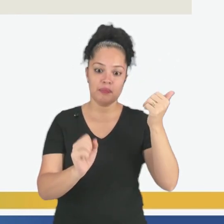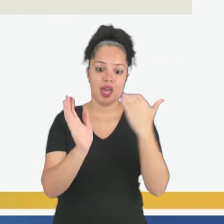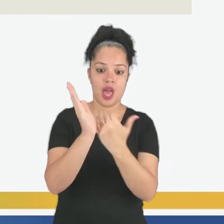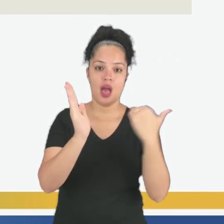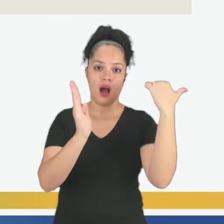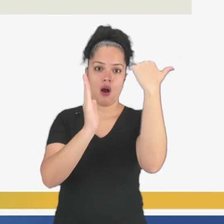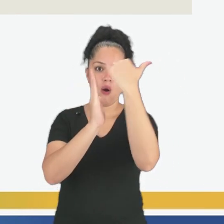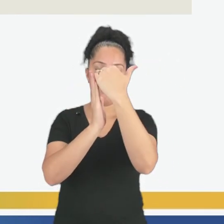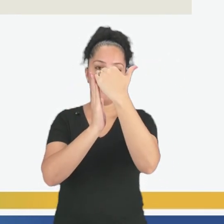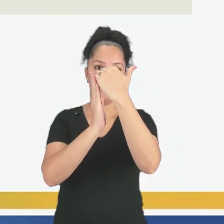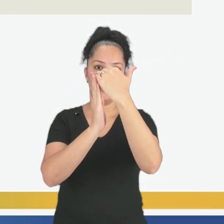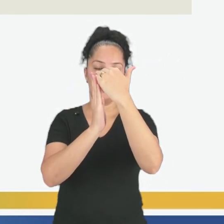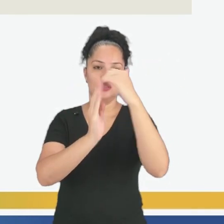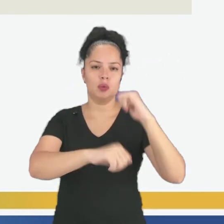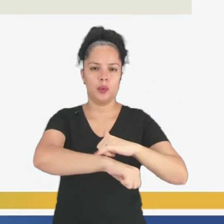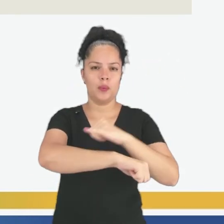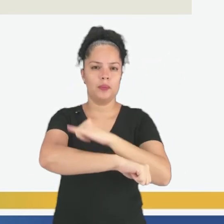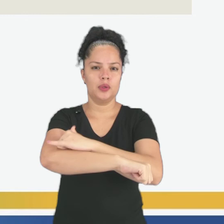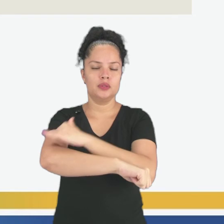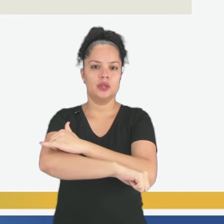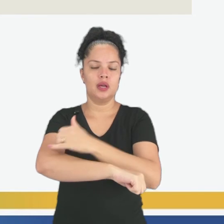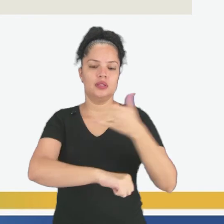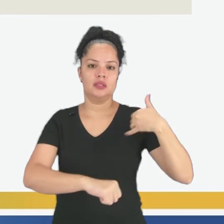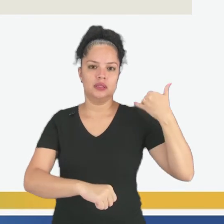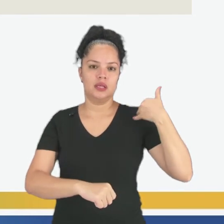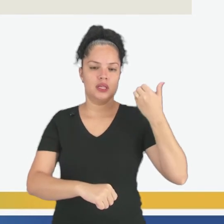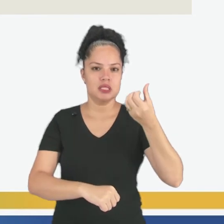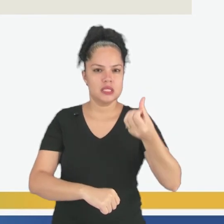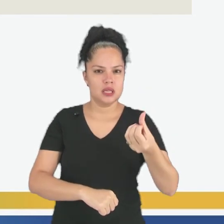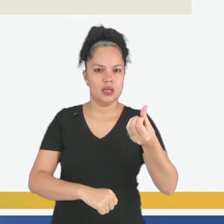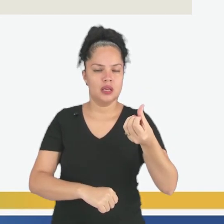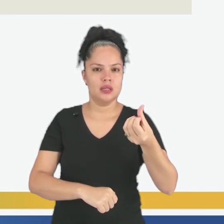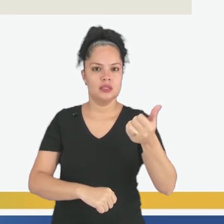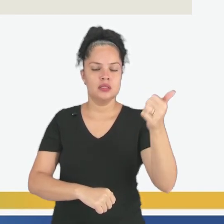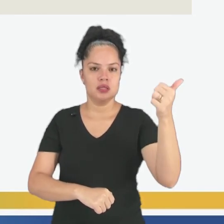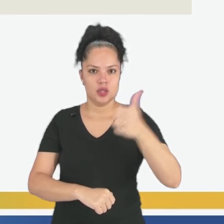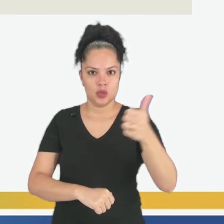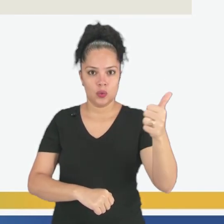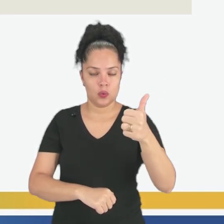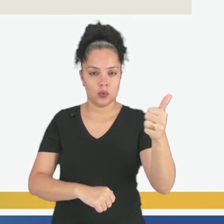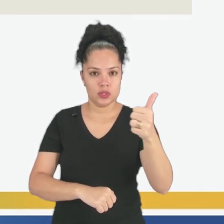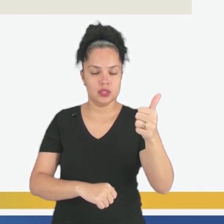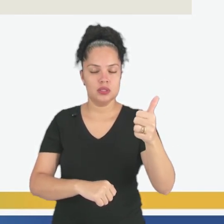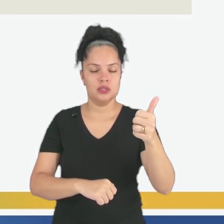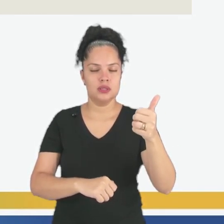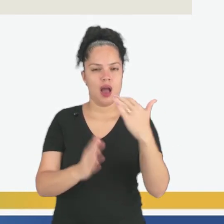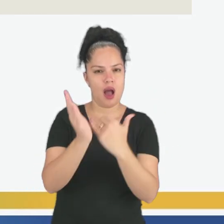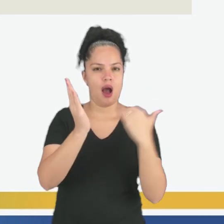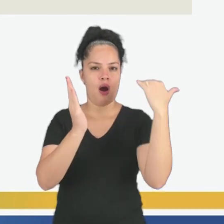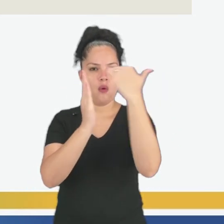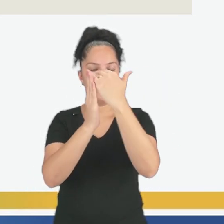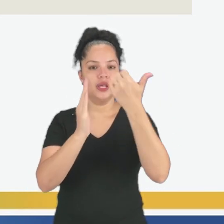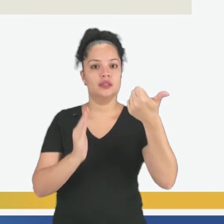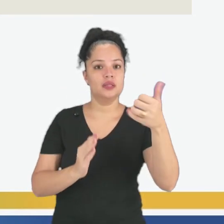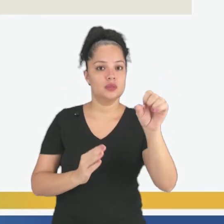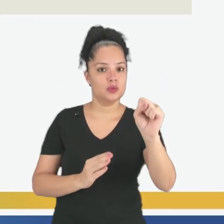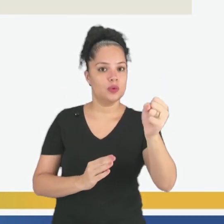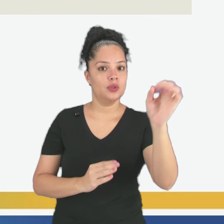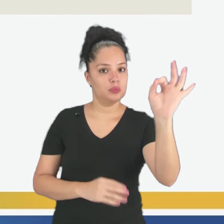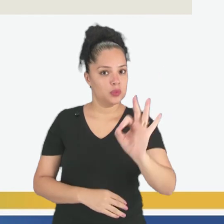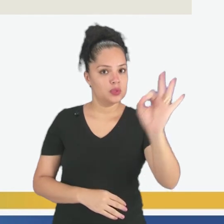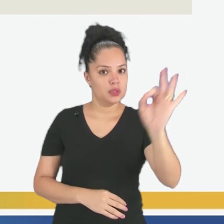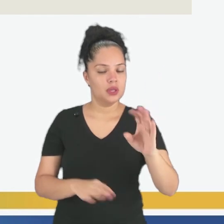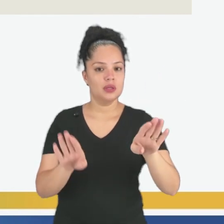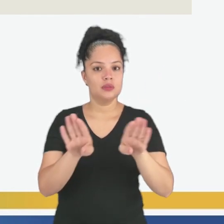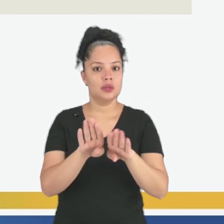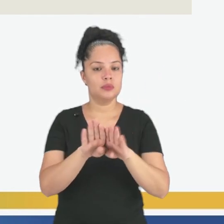da obesidade em crianças de 6 a 11 anos foi um aumento de 18%, ok? E a tradução daquelas palavras